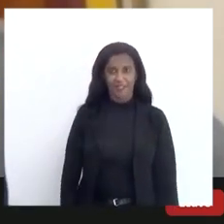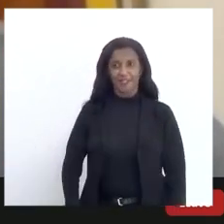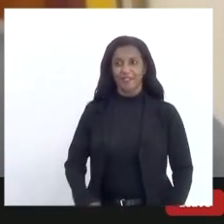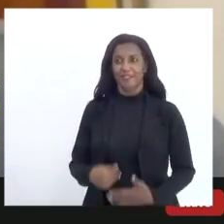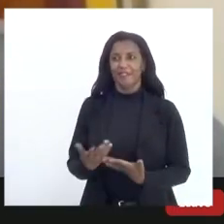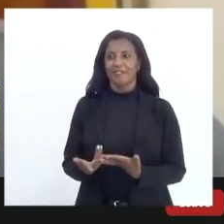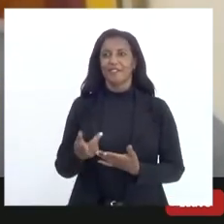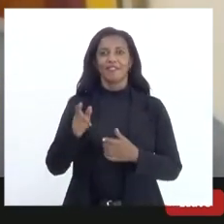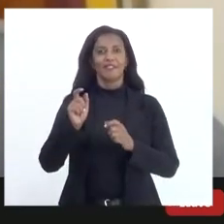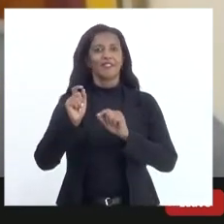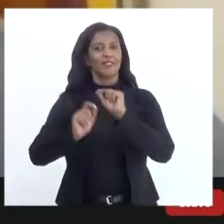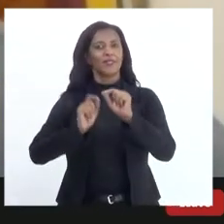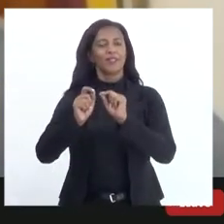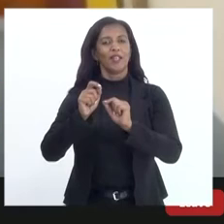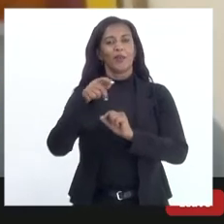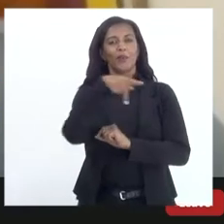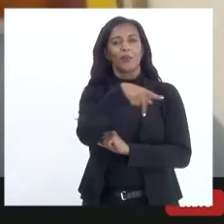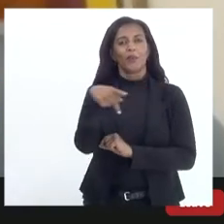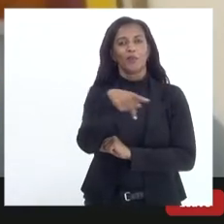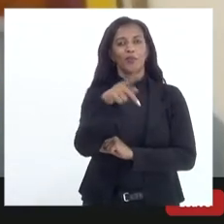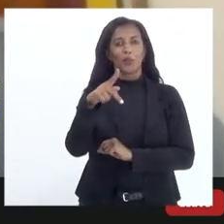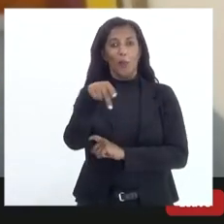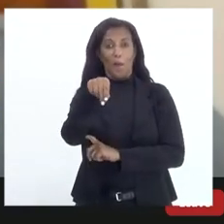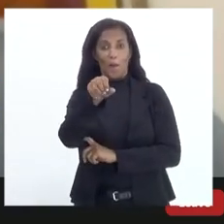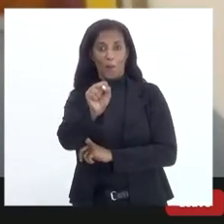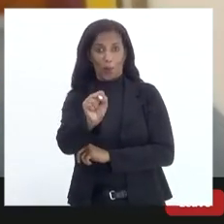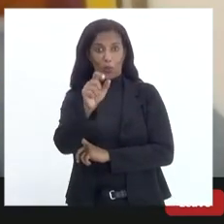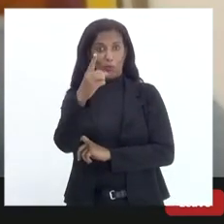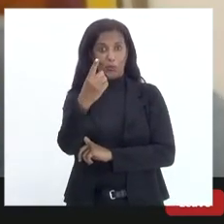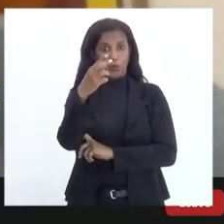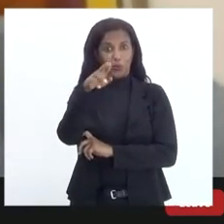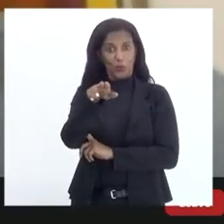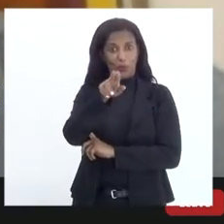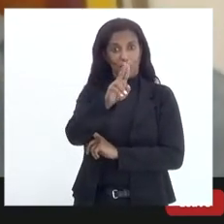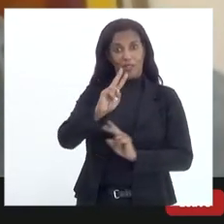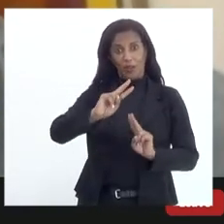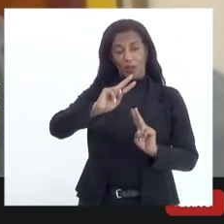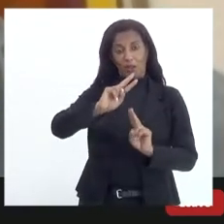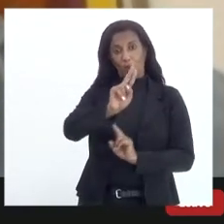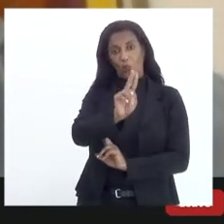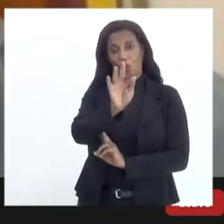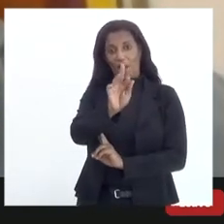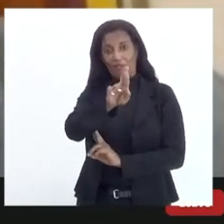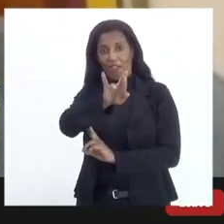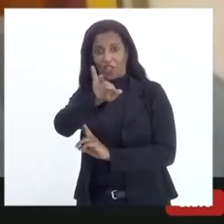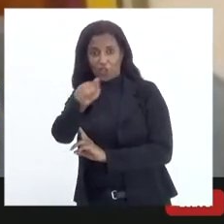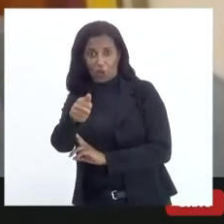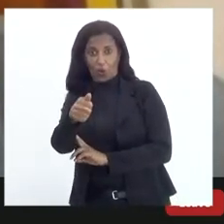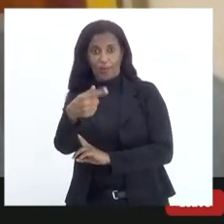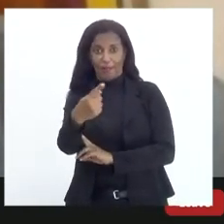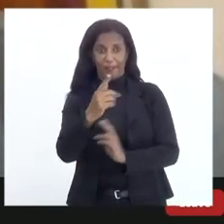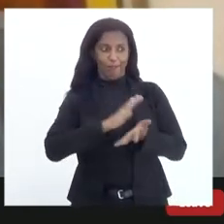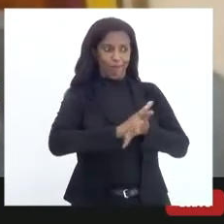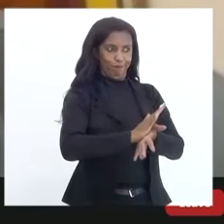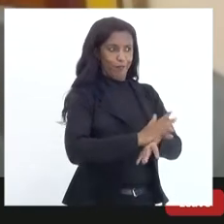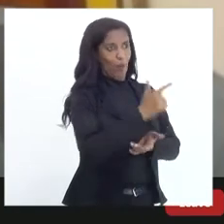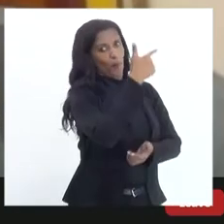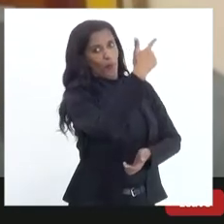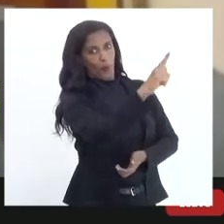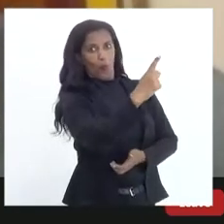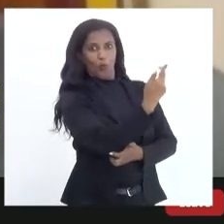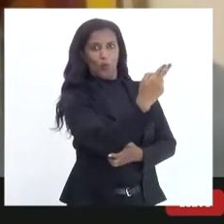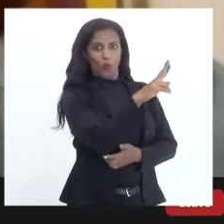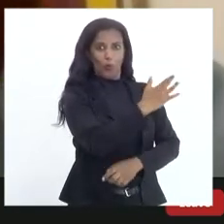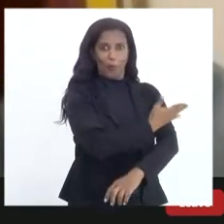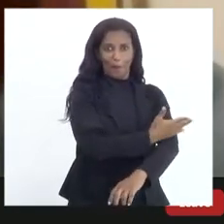professor, doutor, pós-doutor da UFRJ é discriminado pelo outro professor, doutor branco, que ainda está em estado probatório,